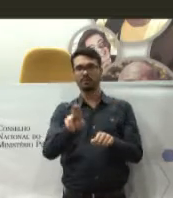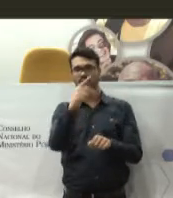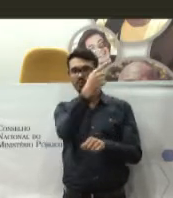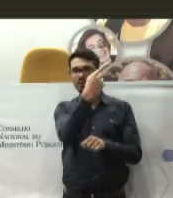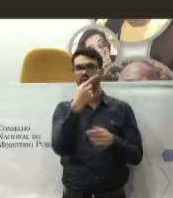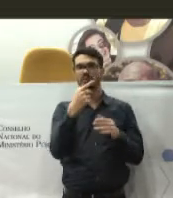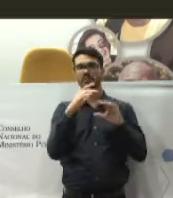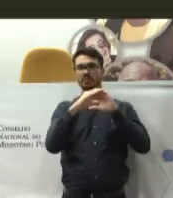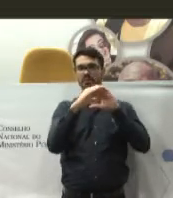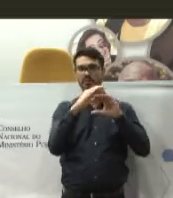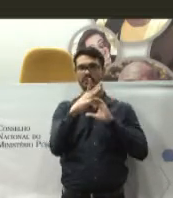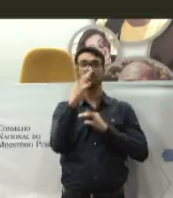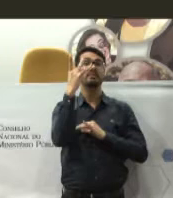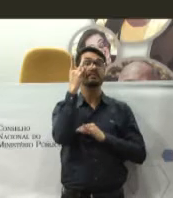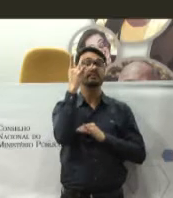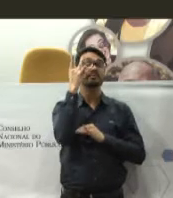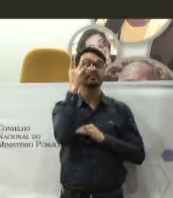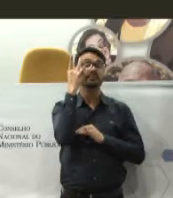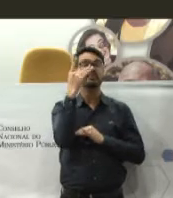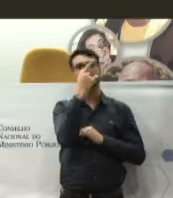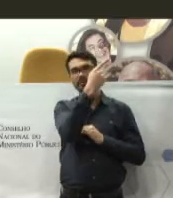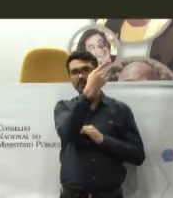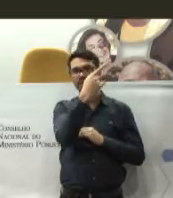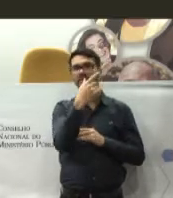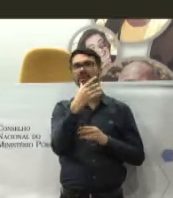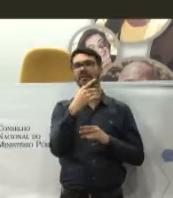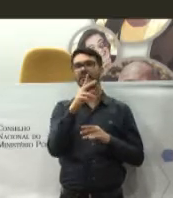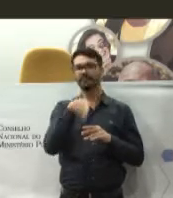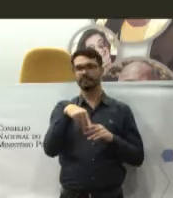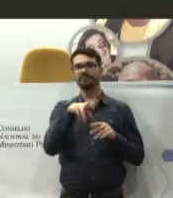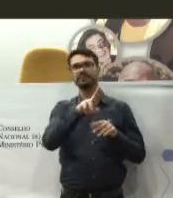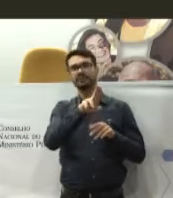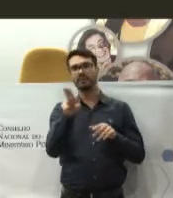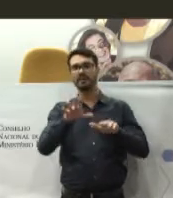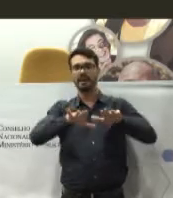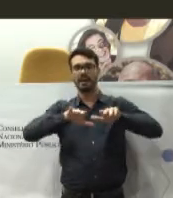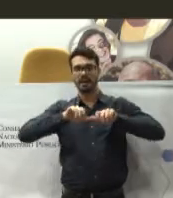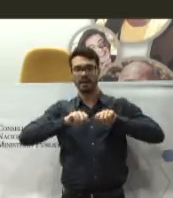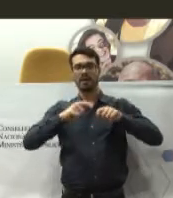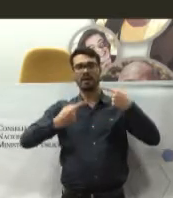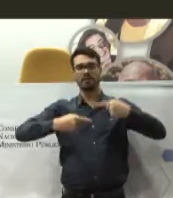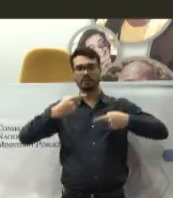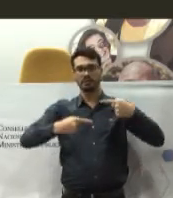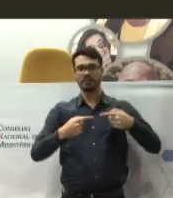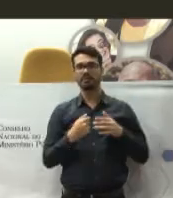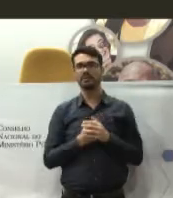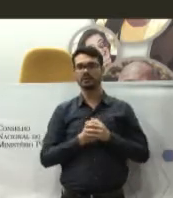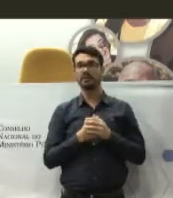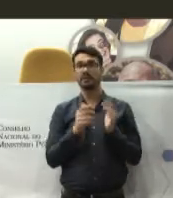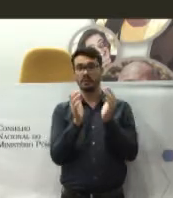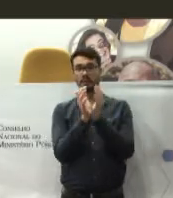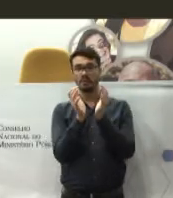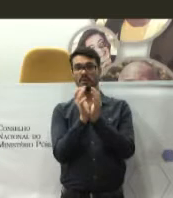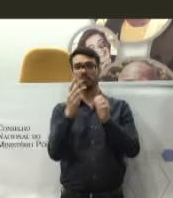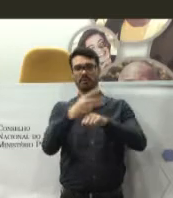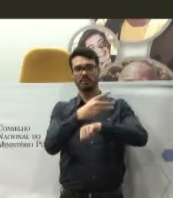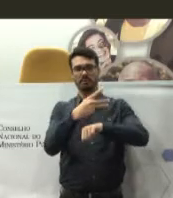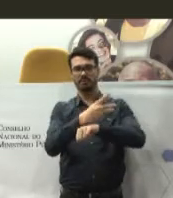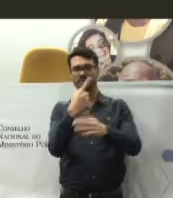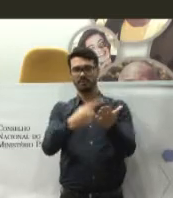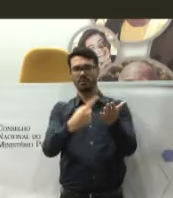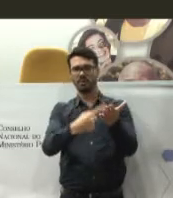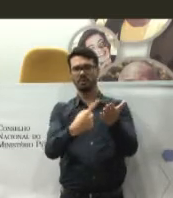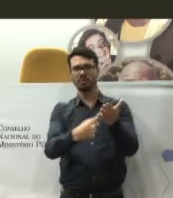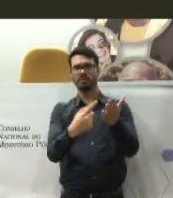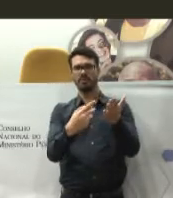foi comunicação presencial. A gente fala em audiência. Grupo de WhatsApp acordado